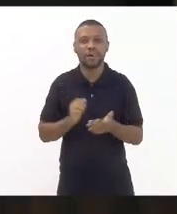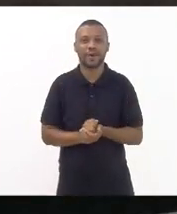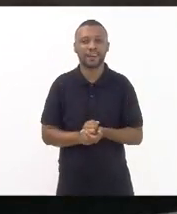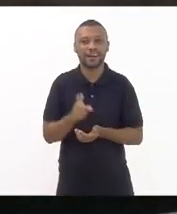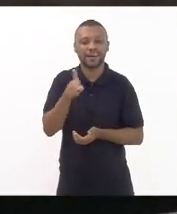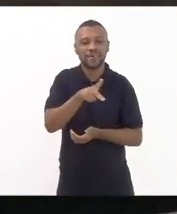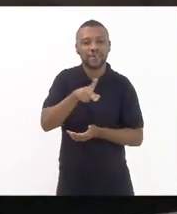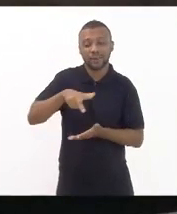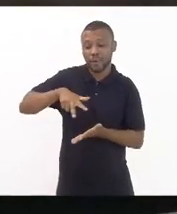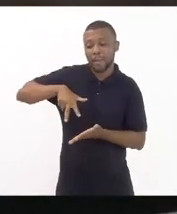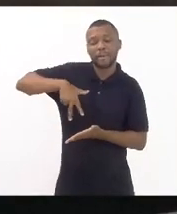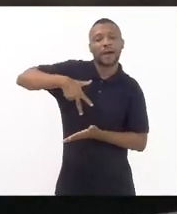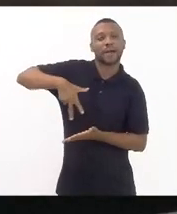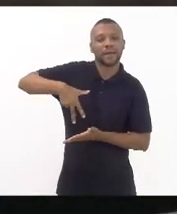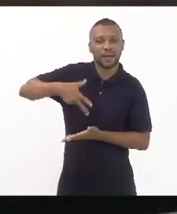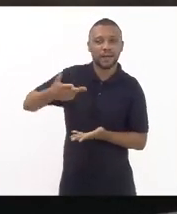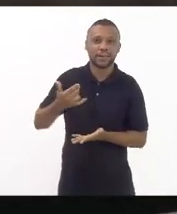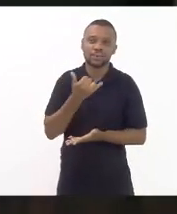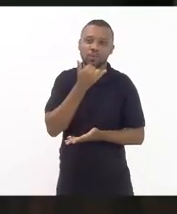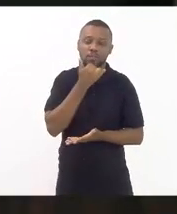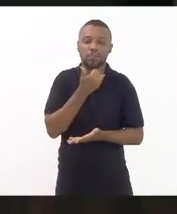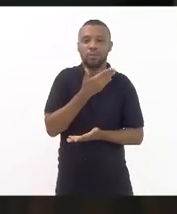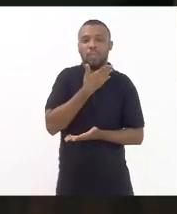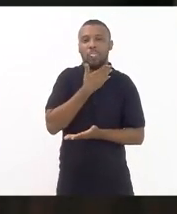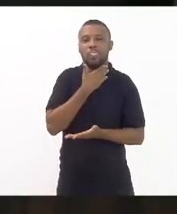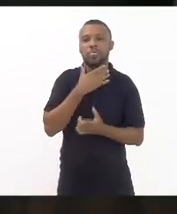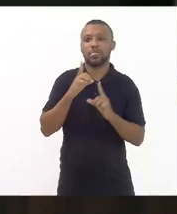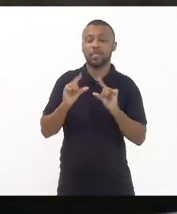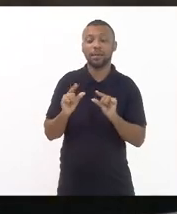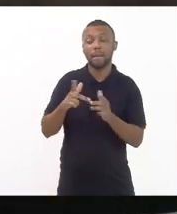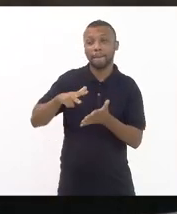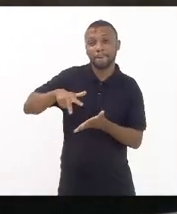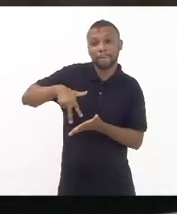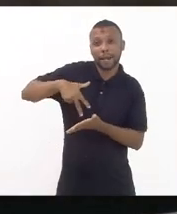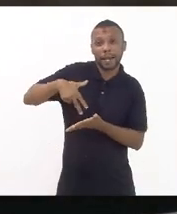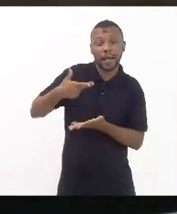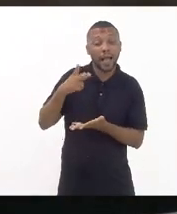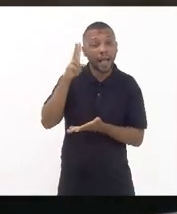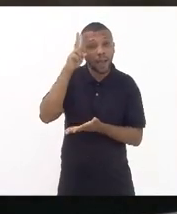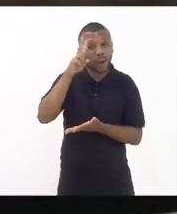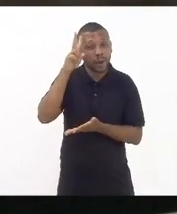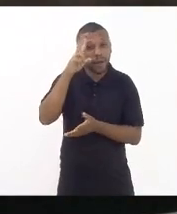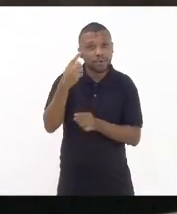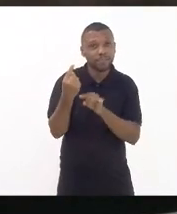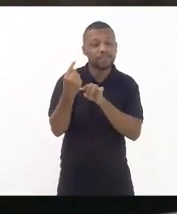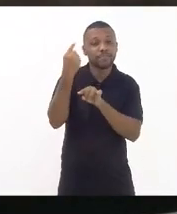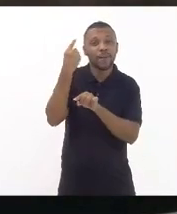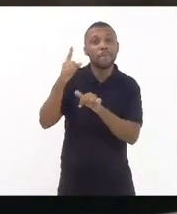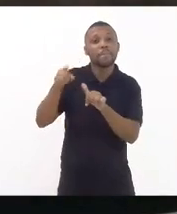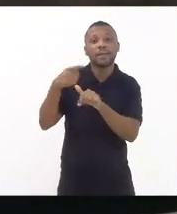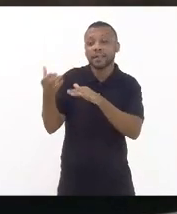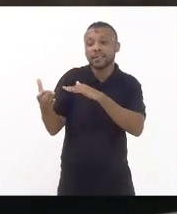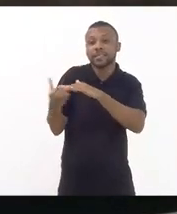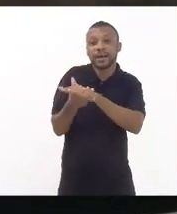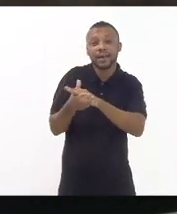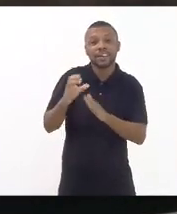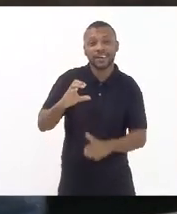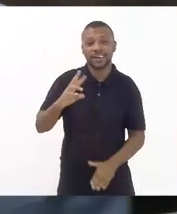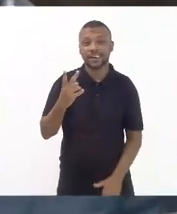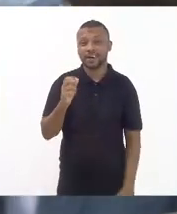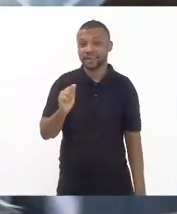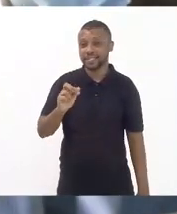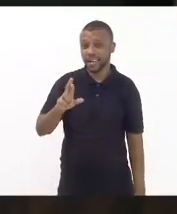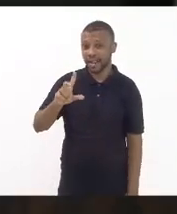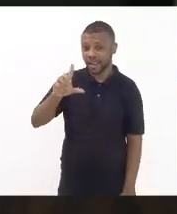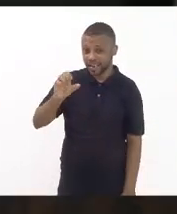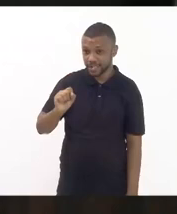Estou sem voz. Estou sem voz. Cantor. Balé, eu me recordo. Primeira sapatilha que Charlie Batista teve.